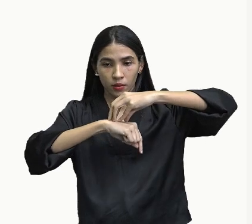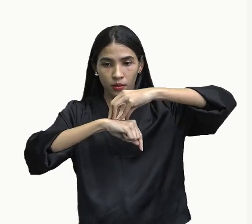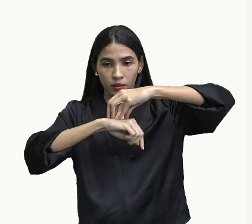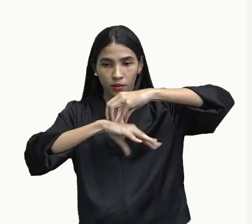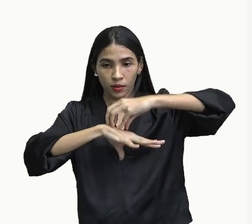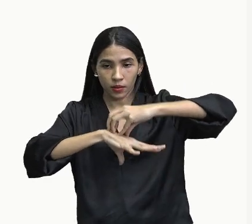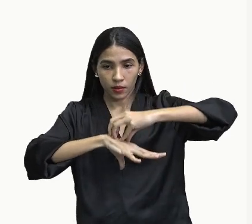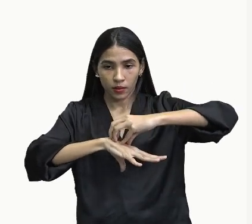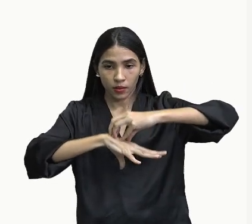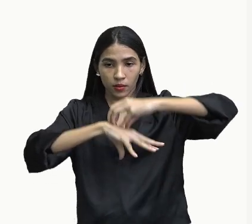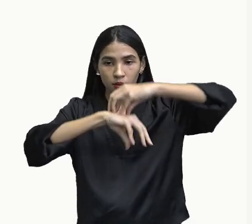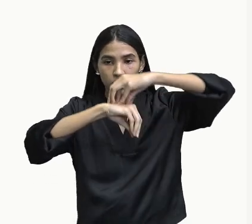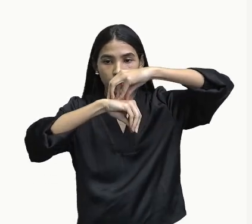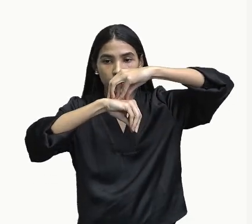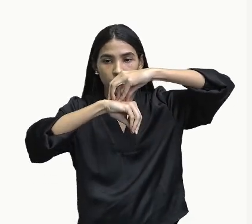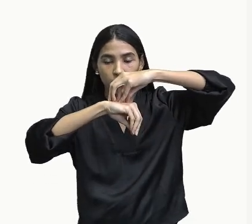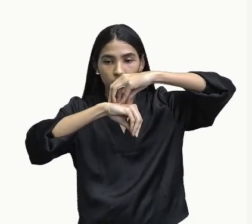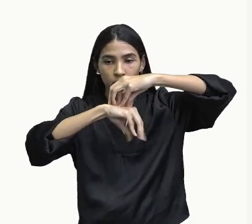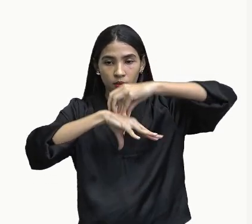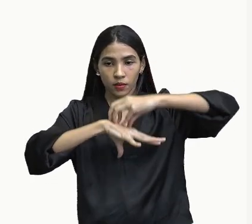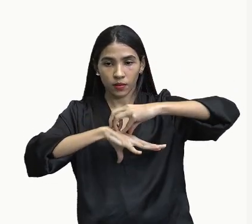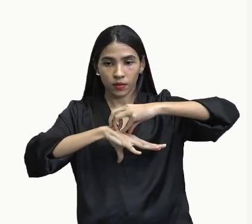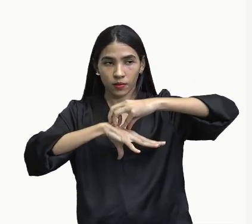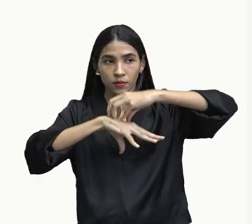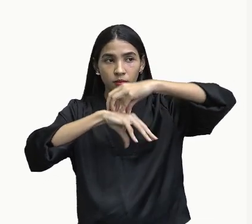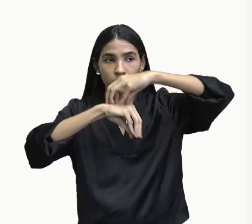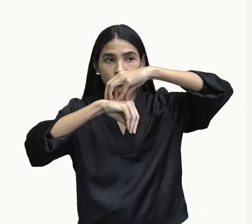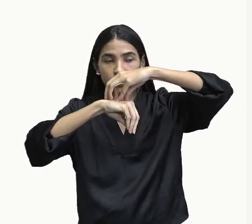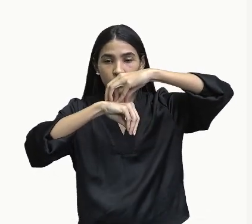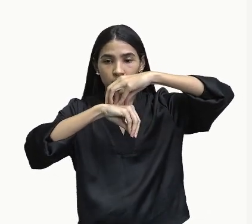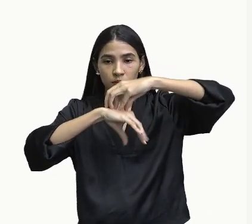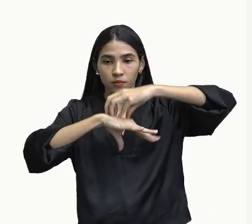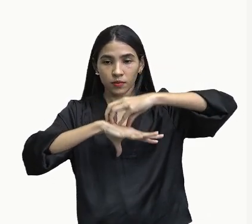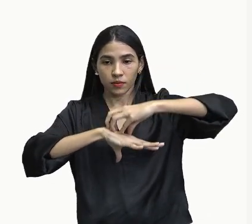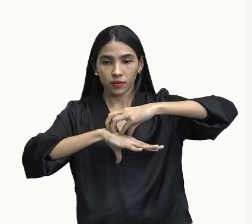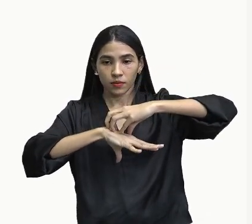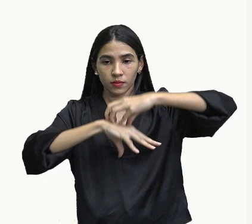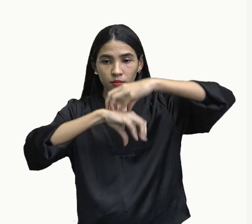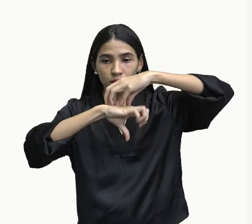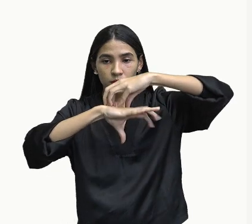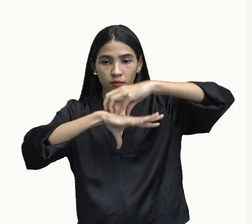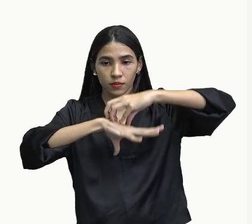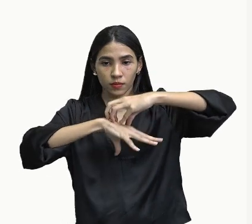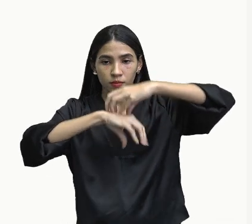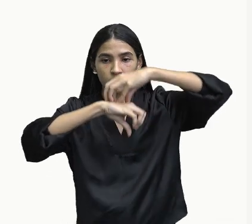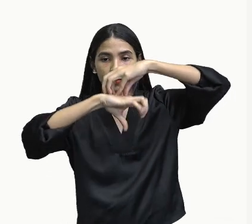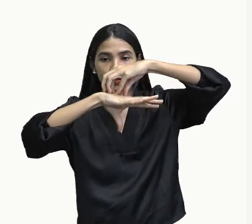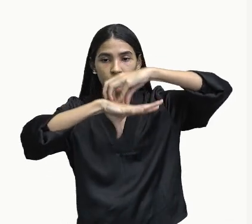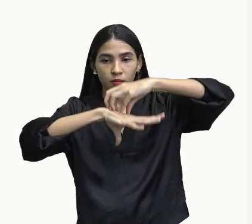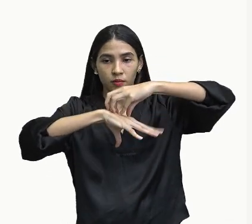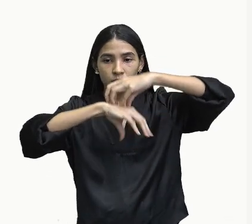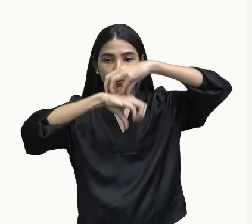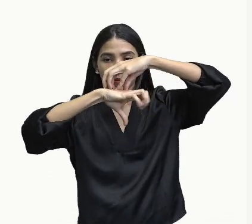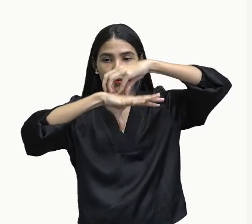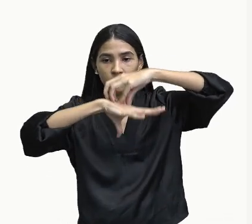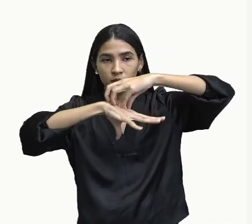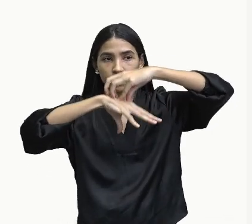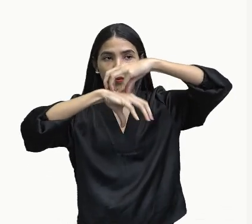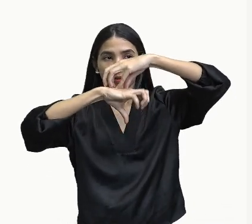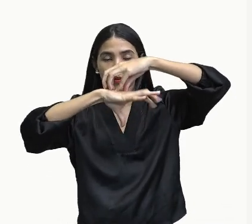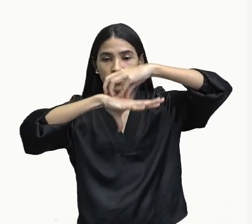né? Contrai o corpo dela para baixo e depois ela sobe, né? Vai